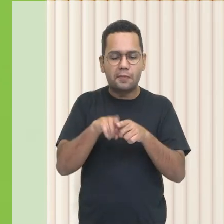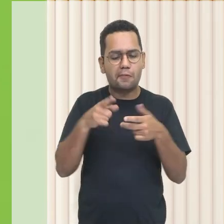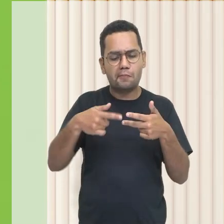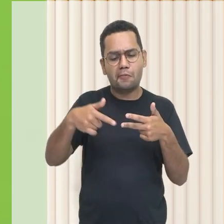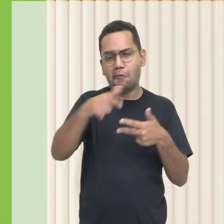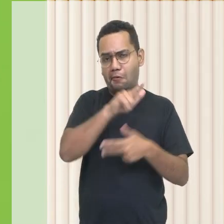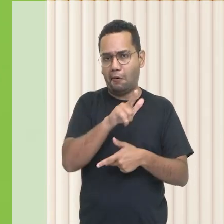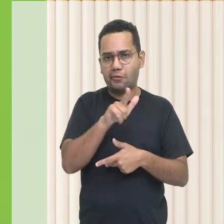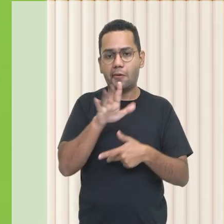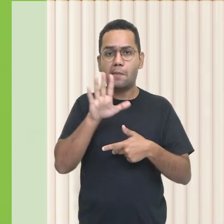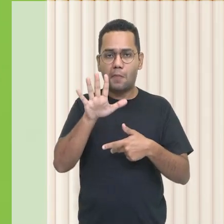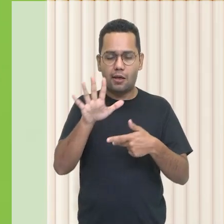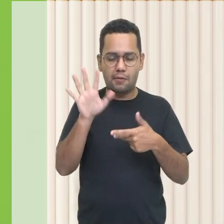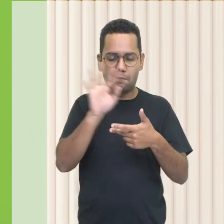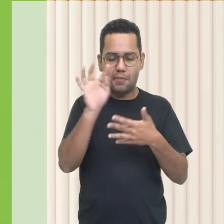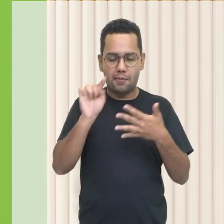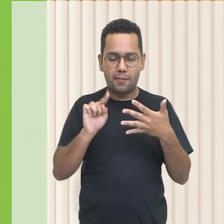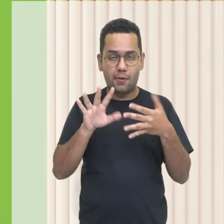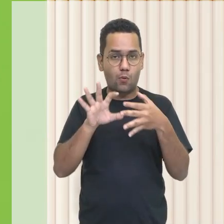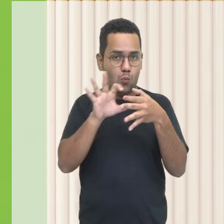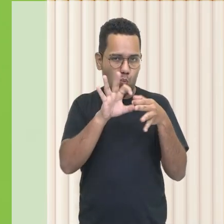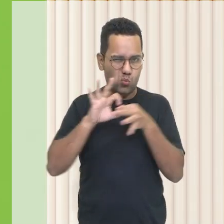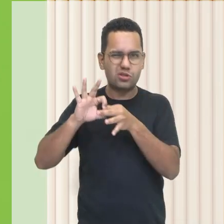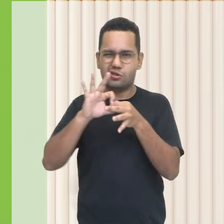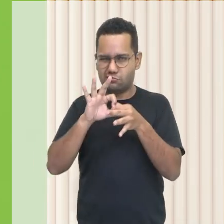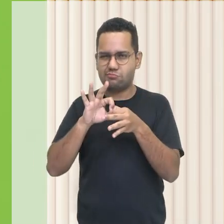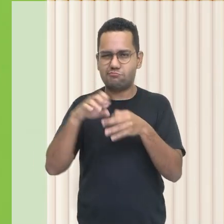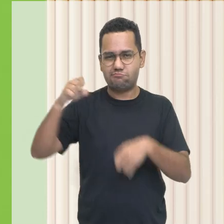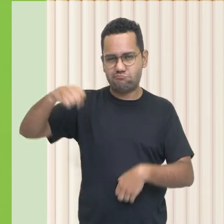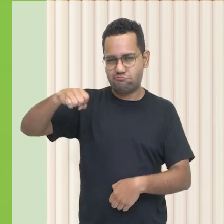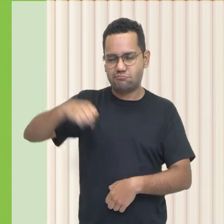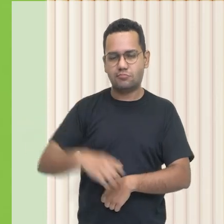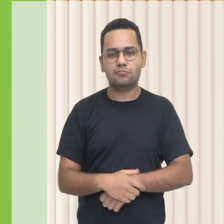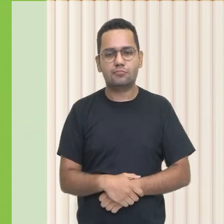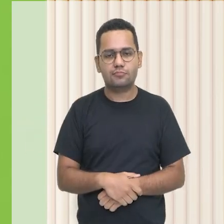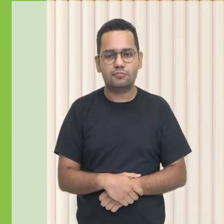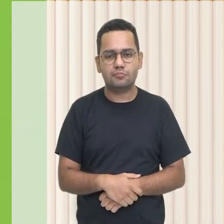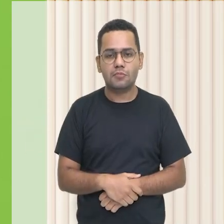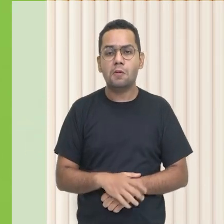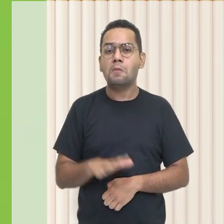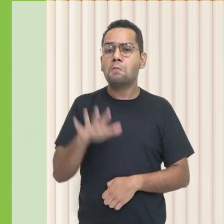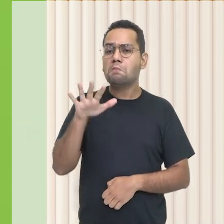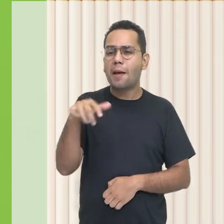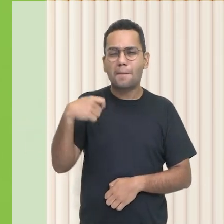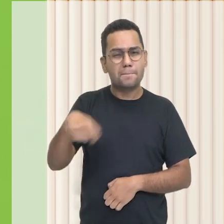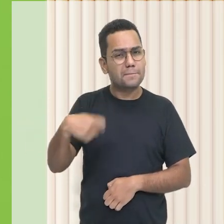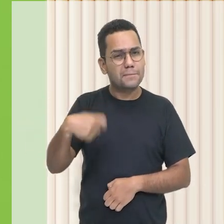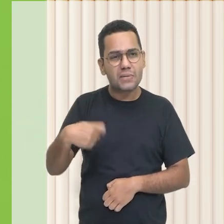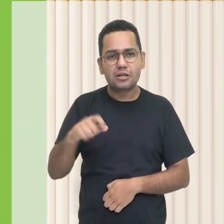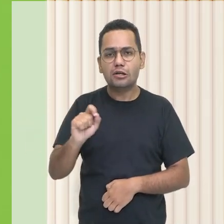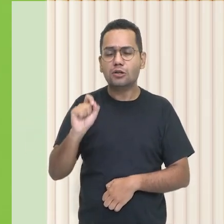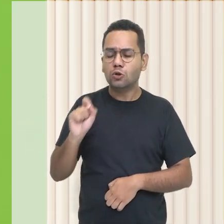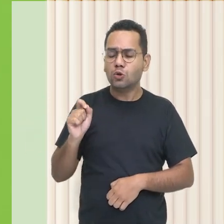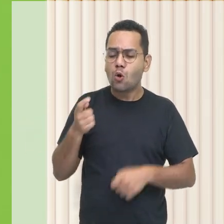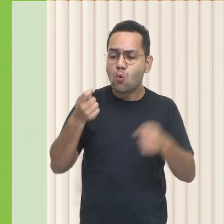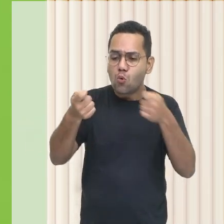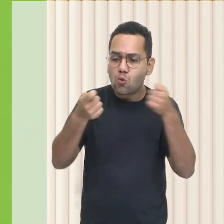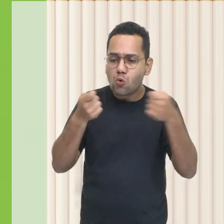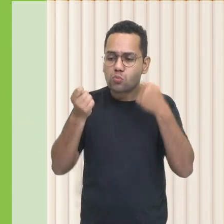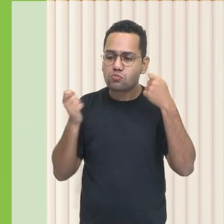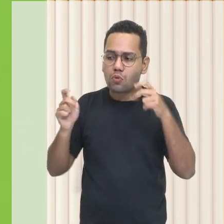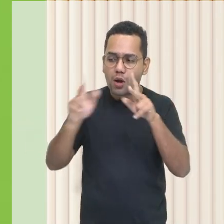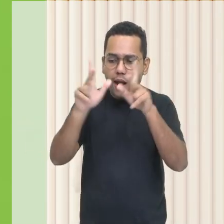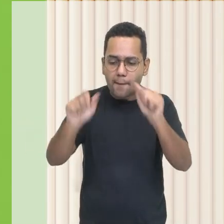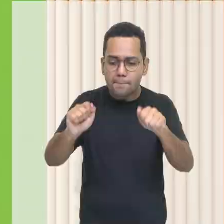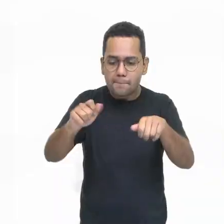porque todos eles estão interligados e é importante que exista essa harmonia, esse equilíbrio na preservação de todos